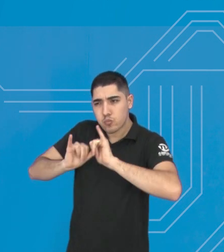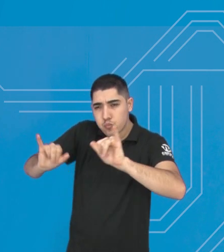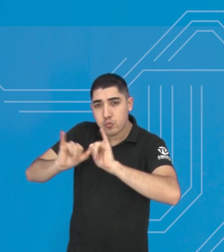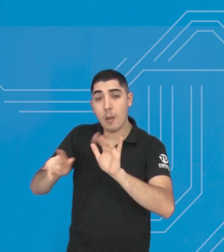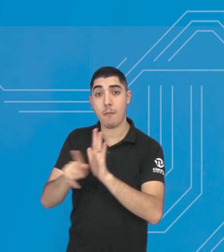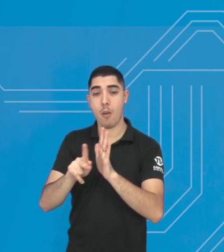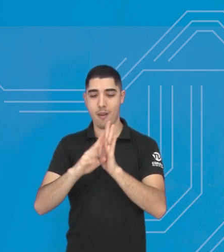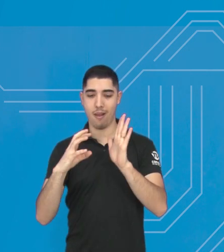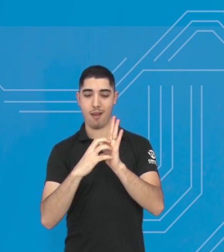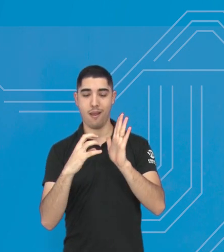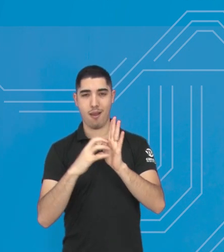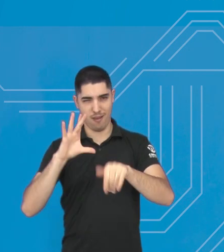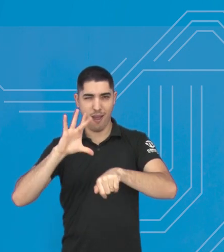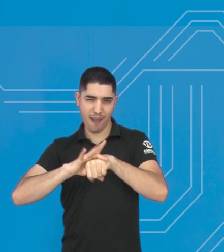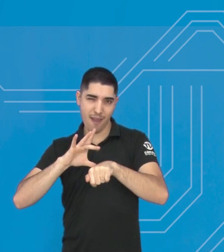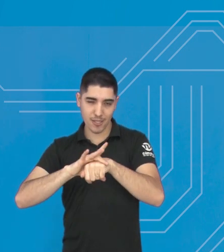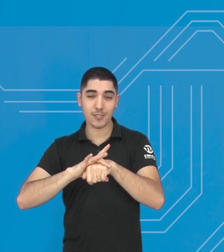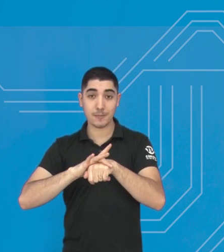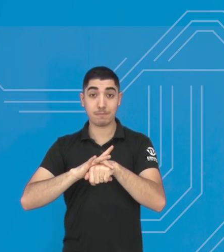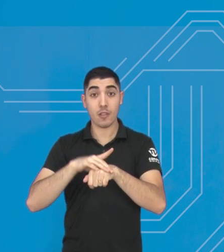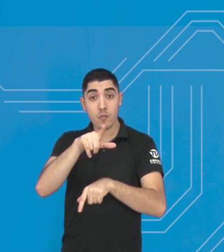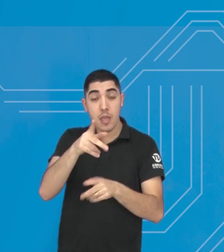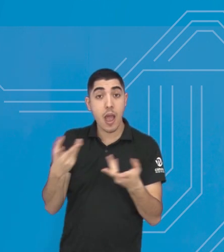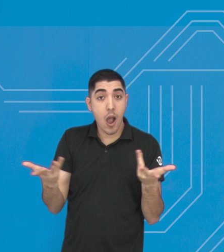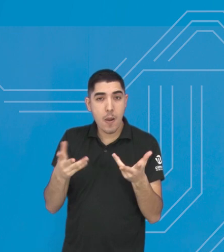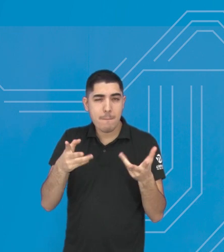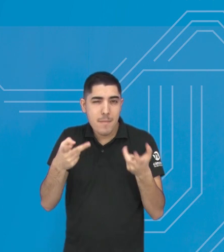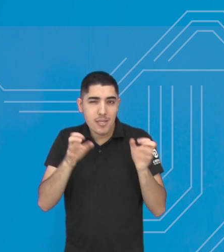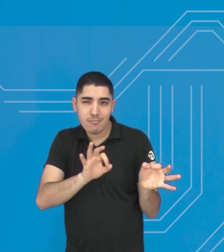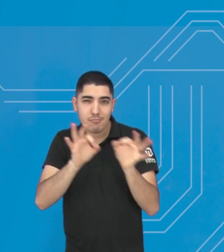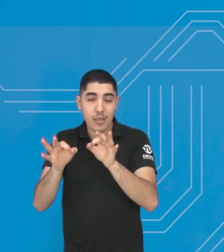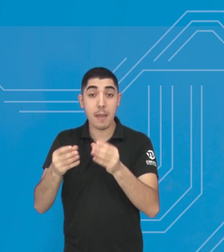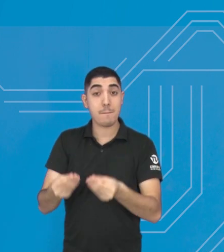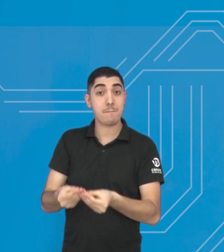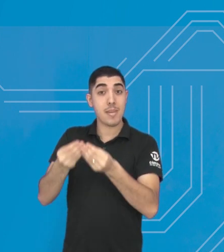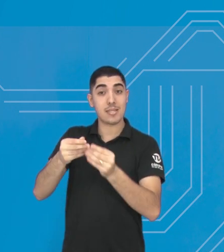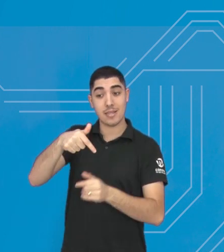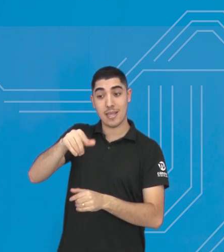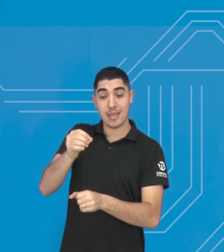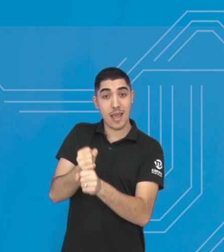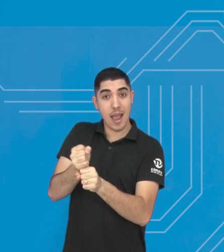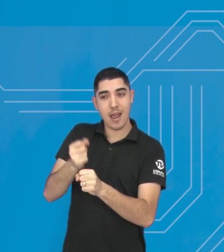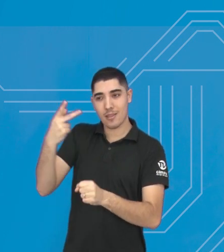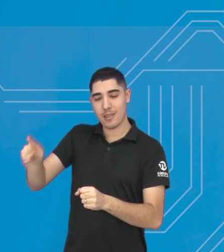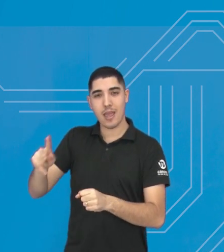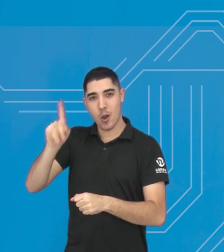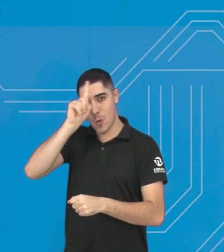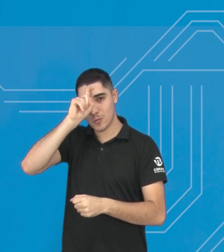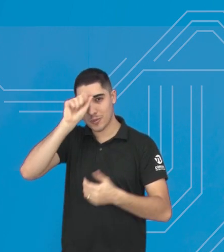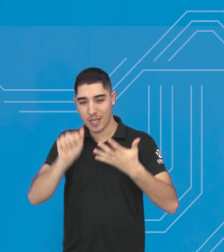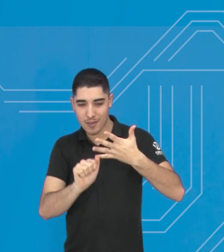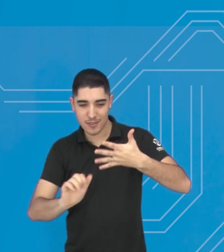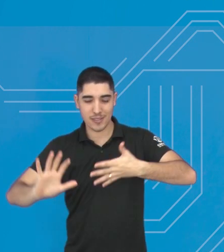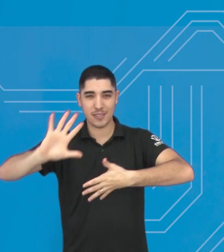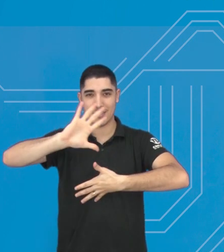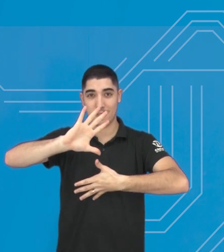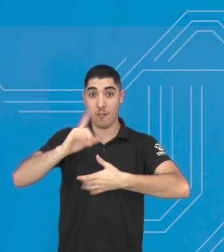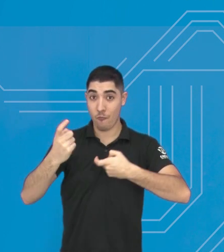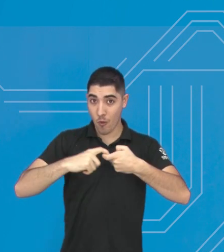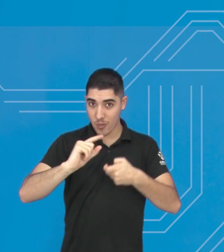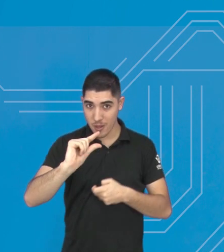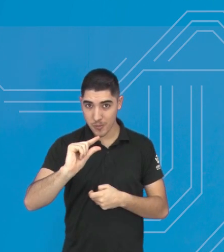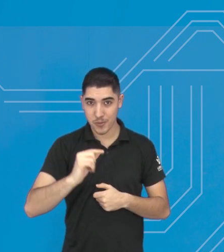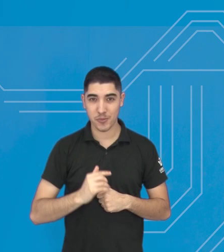do HIV e AIDS. Você também acompanha como foi a missa que marcou os 70 anos da história do Hospital Antoninho da Rocha